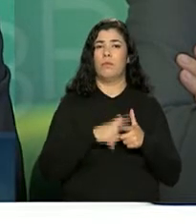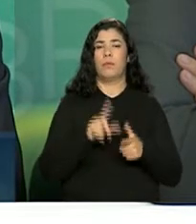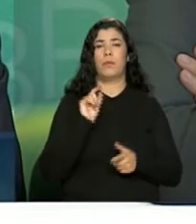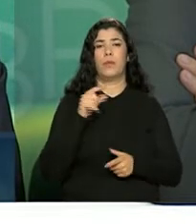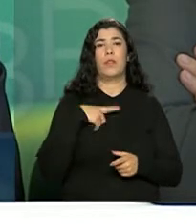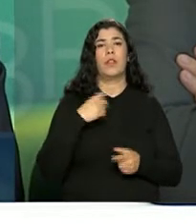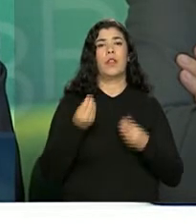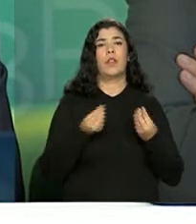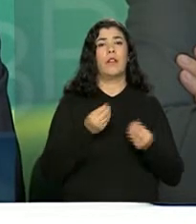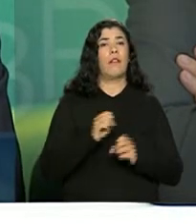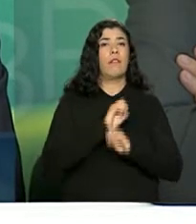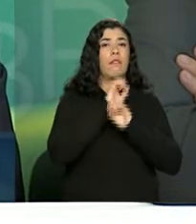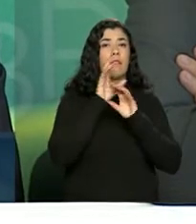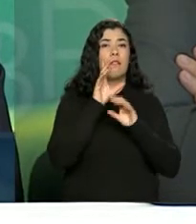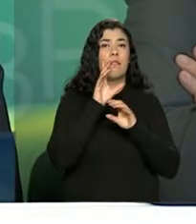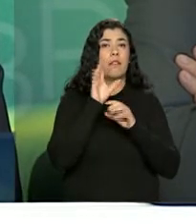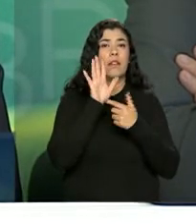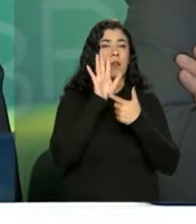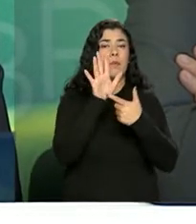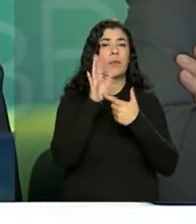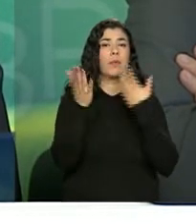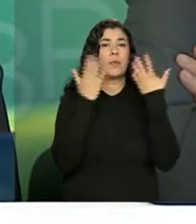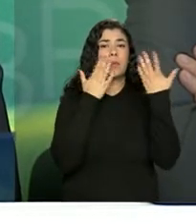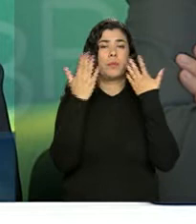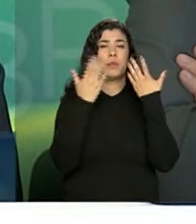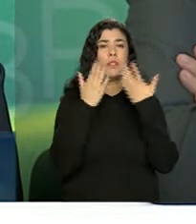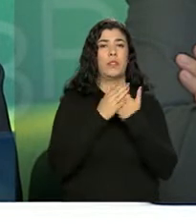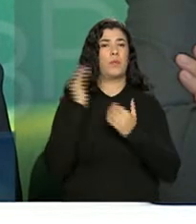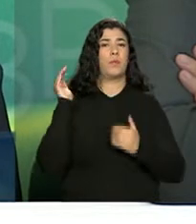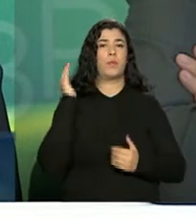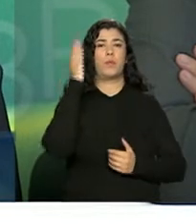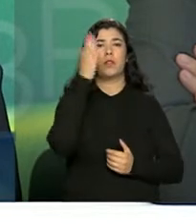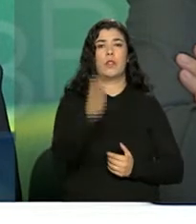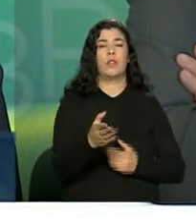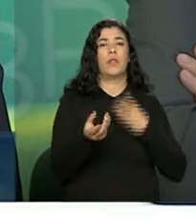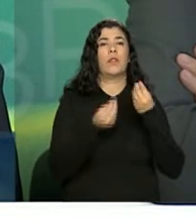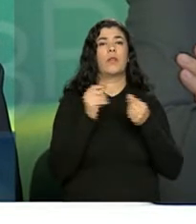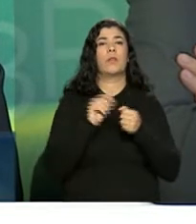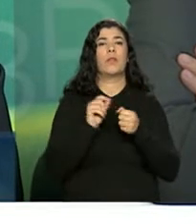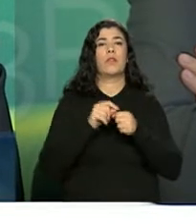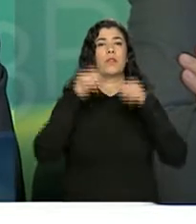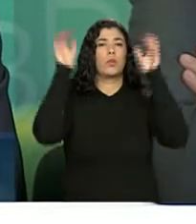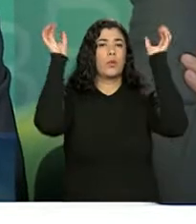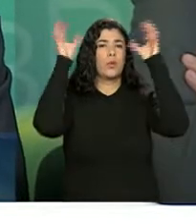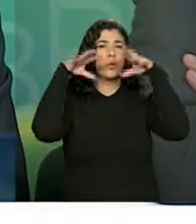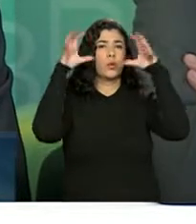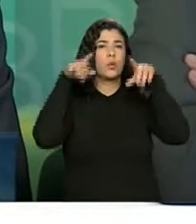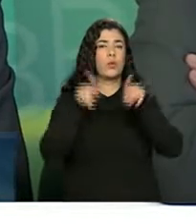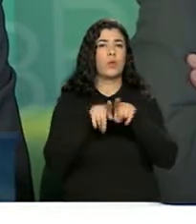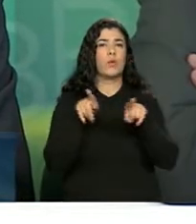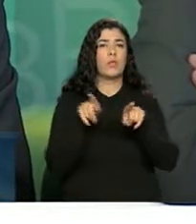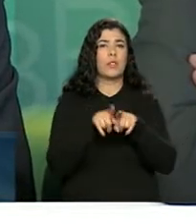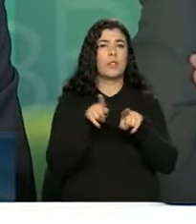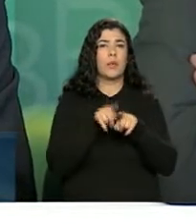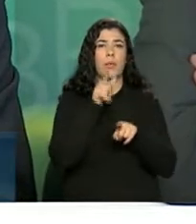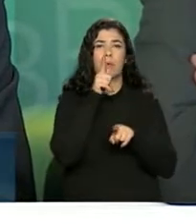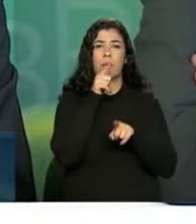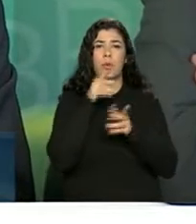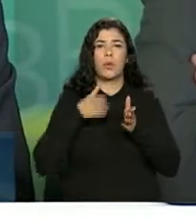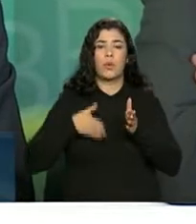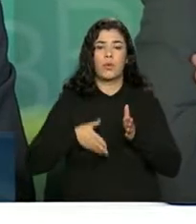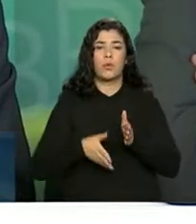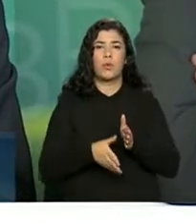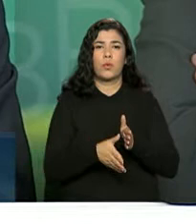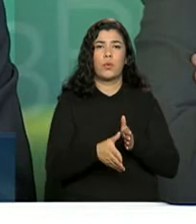é evidente que há uma correlação mas essa correlação não é direta entre a questão de chuvas e as vazões que chegam aos reservatórios